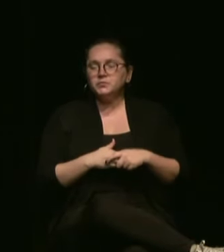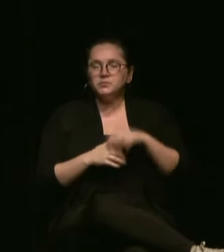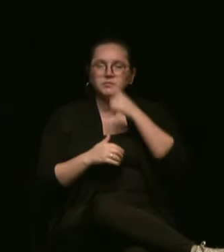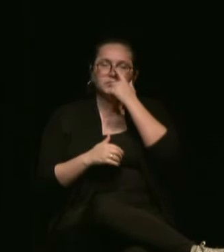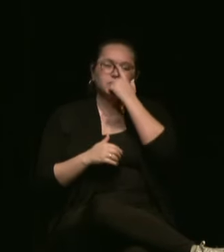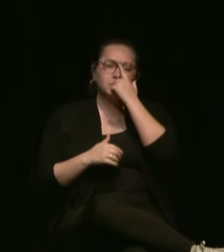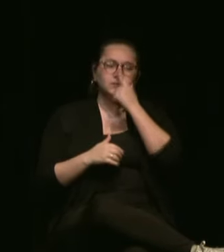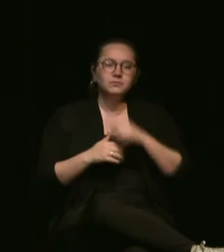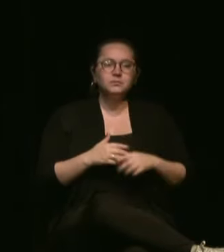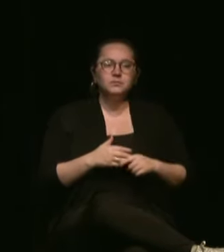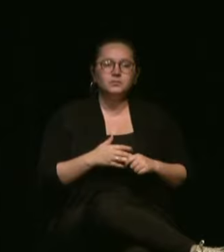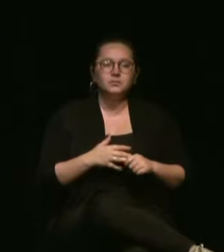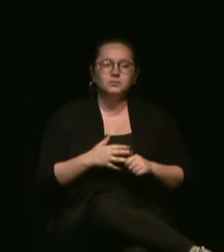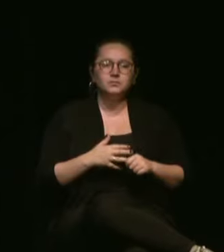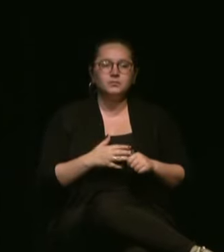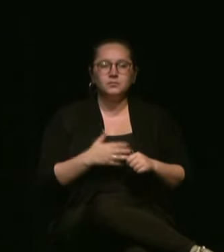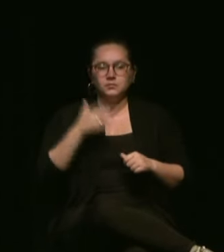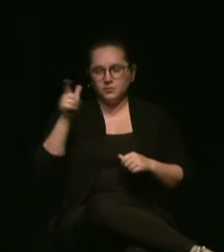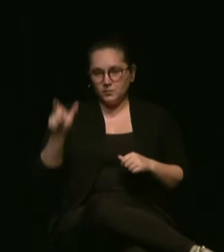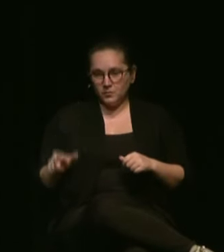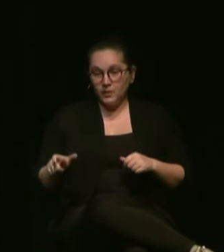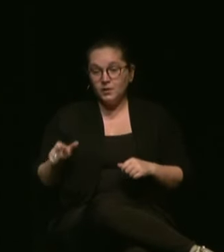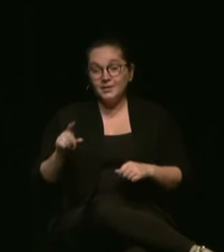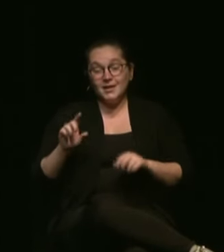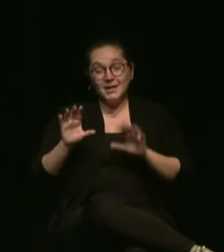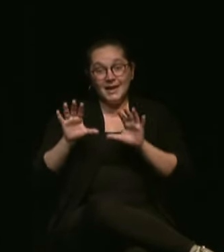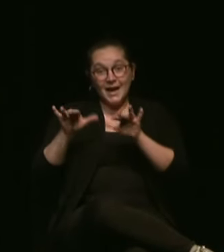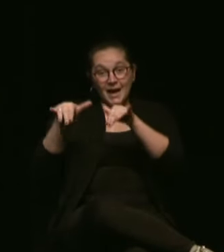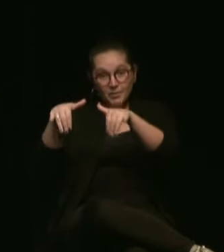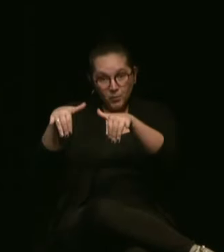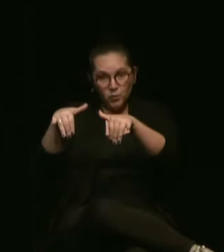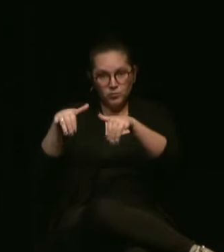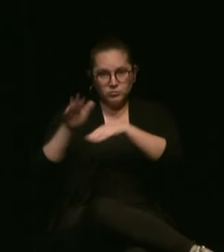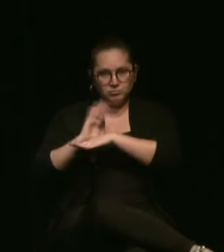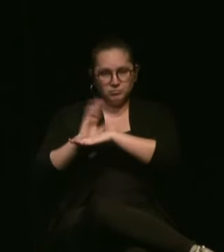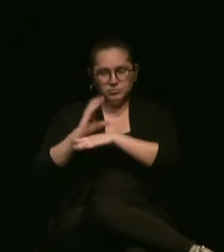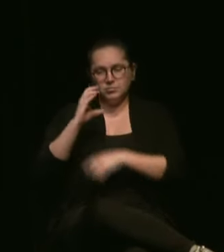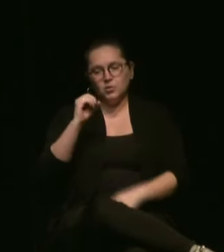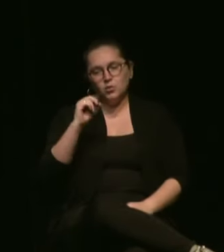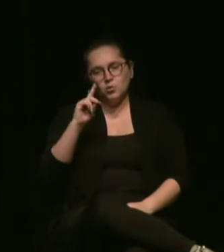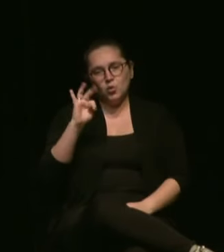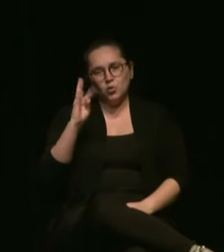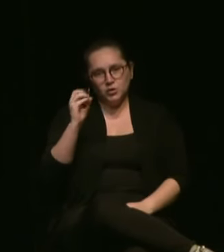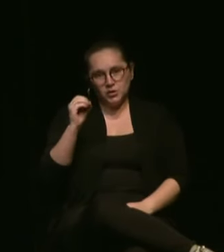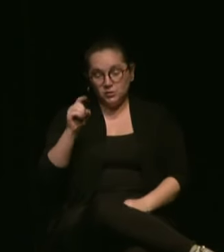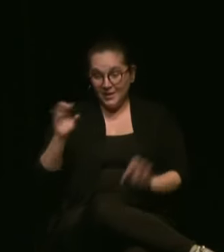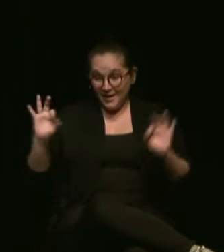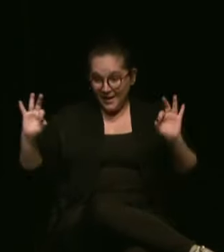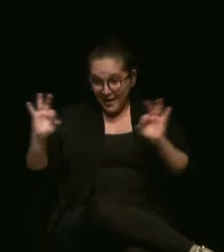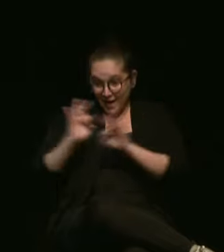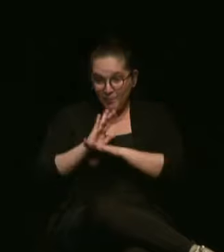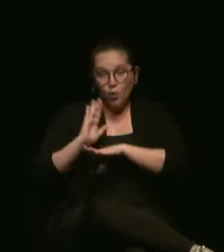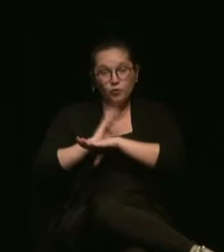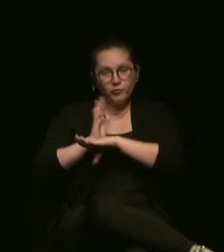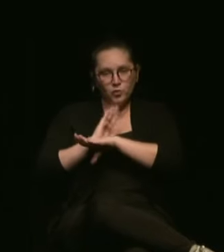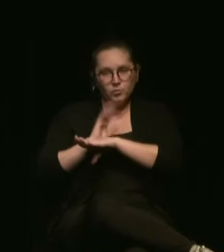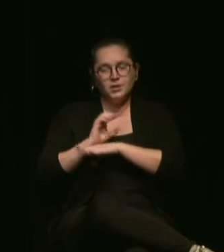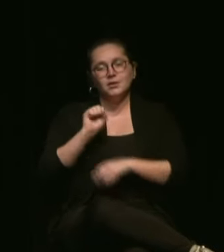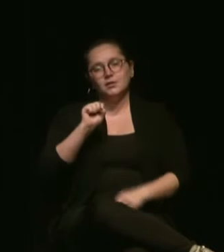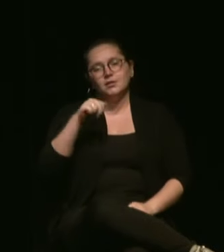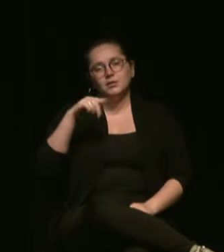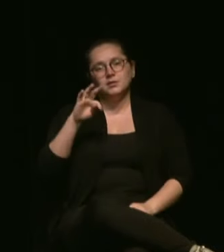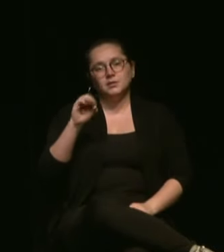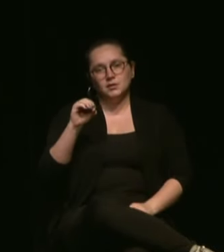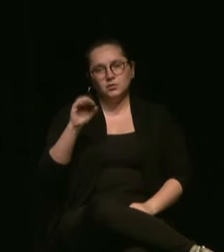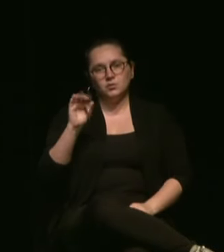não tenham tropeçado nela. O Coutinho, quando terminou a montagem do Santo Forte, mandou